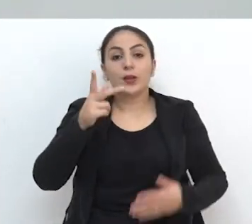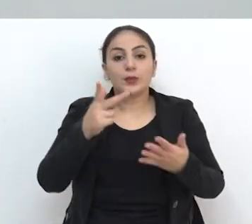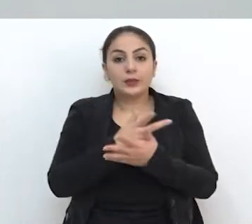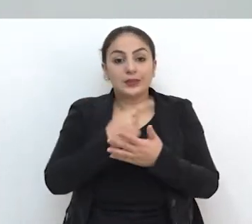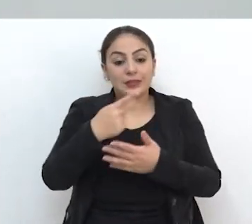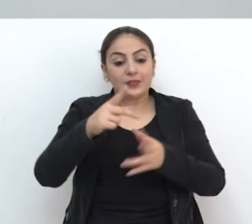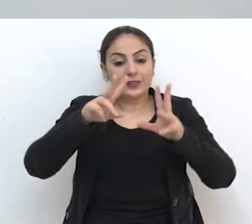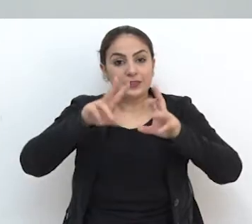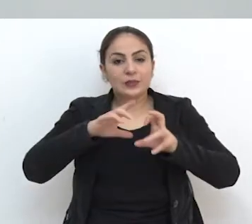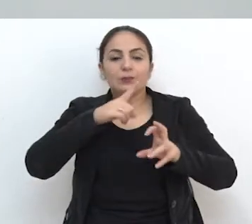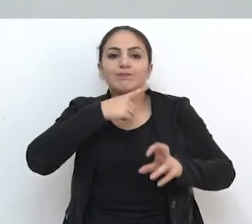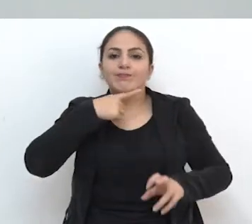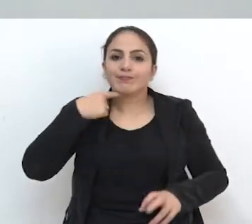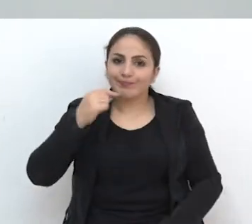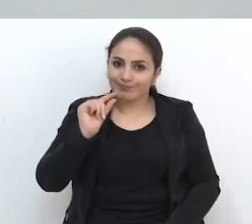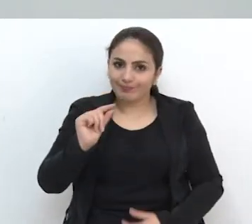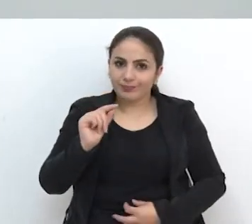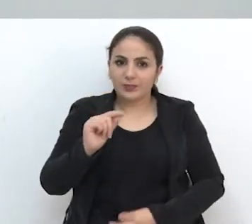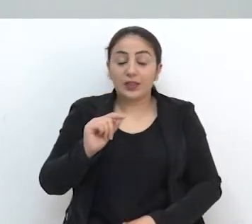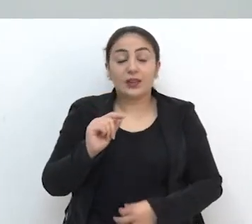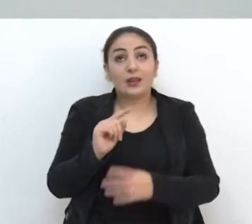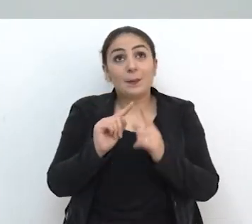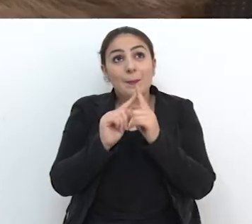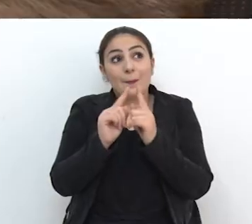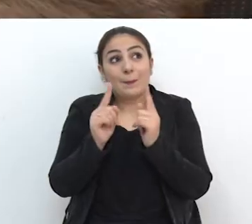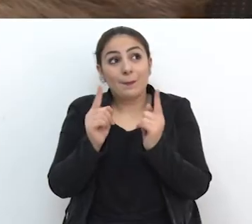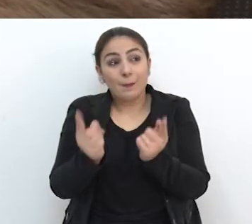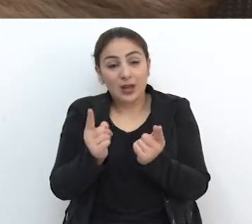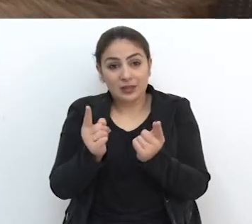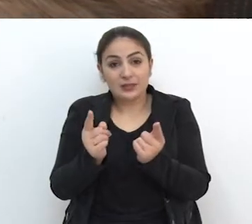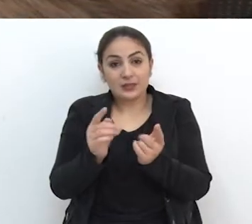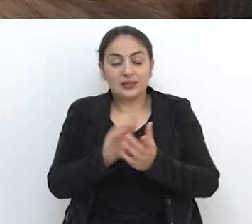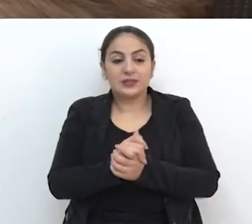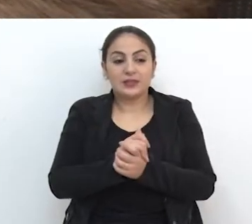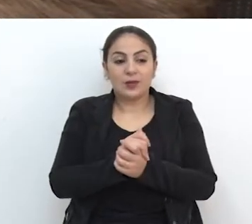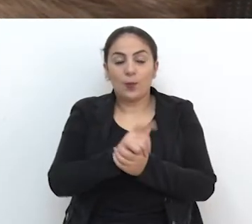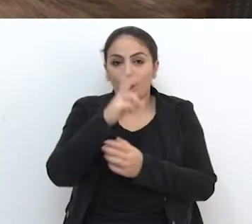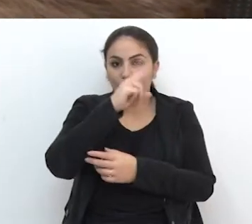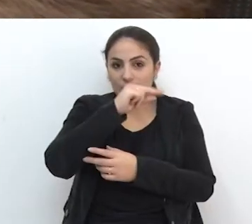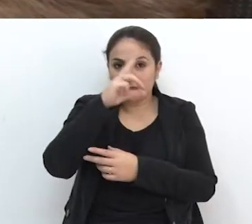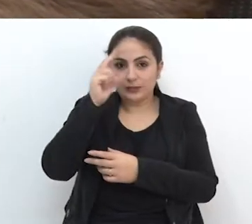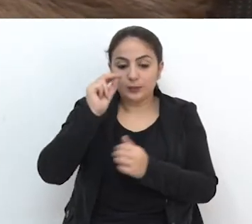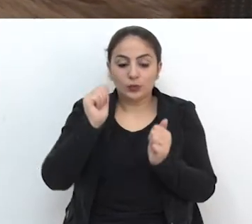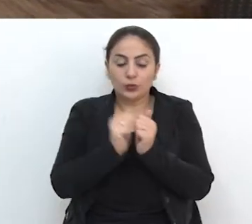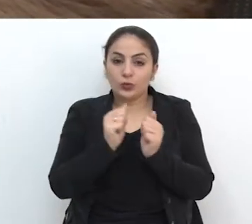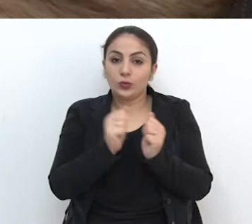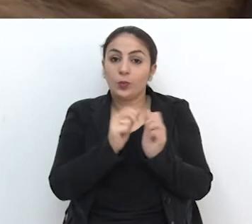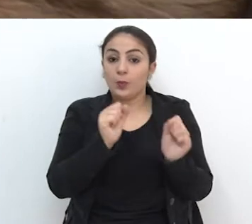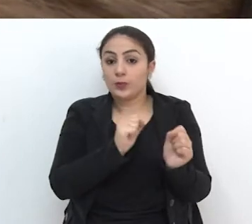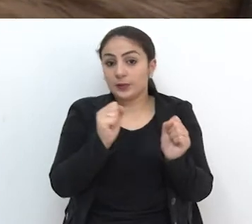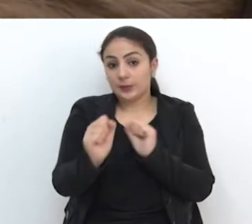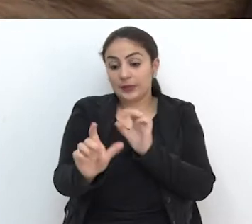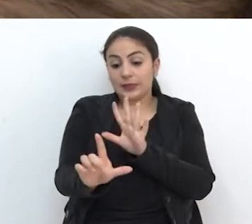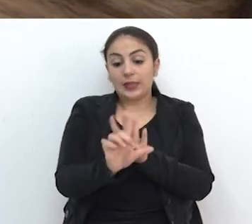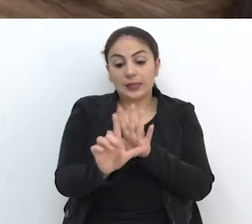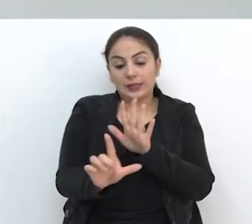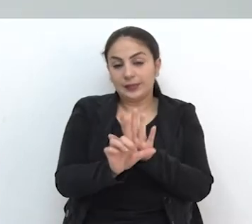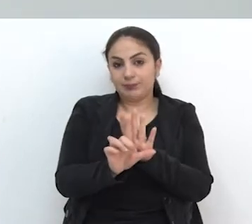teve essa questão que atrasou um pouco. Todavia, o poder público, através de uma possibilidade